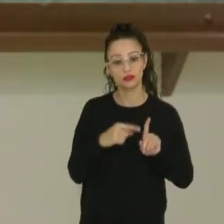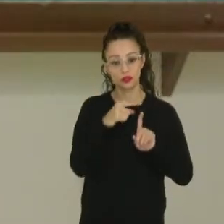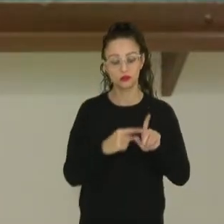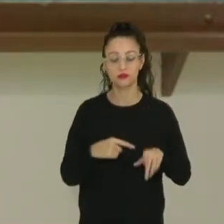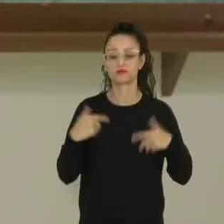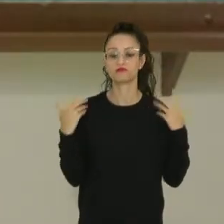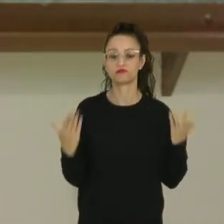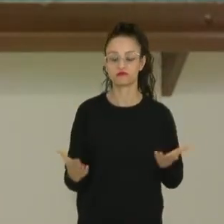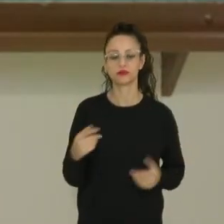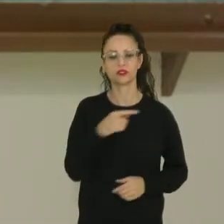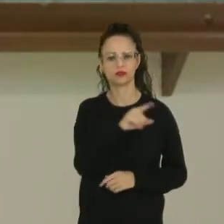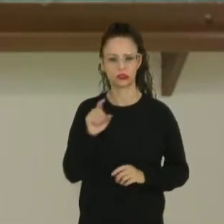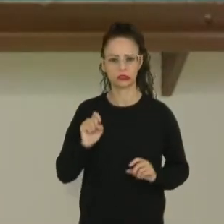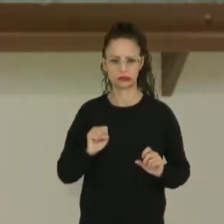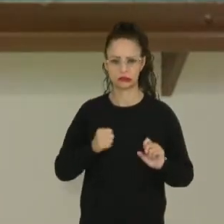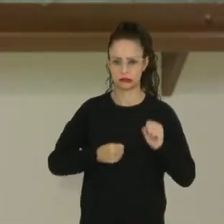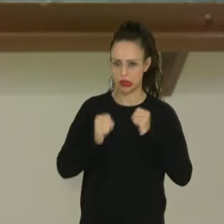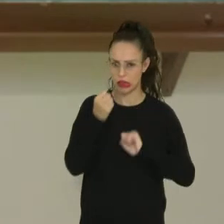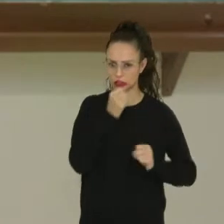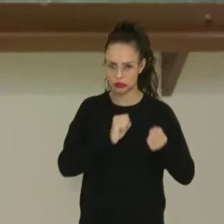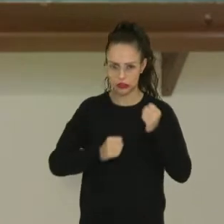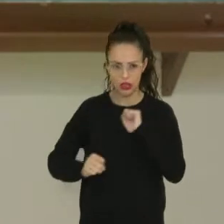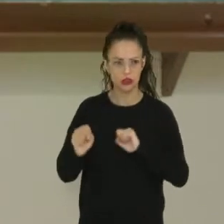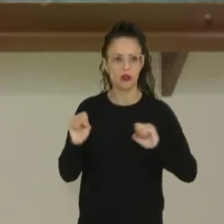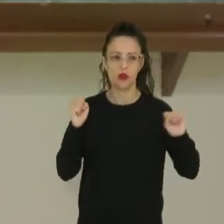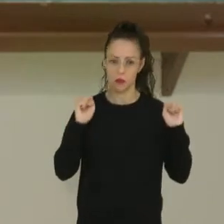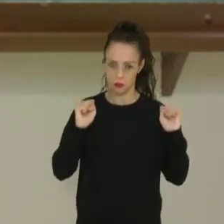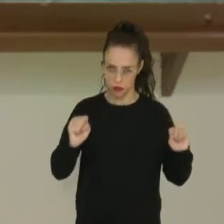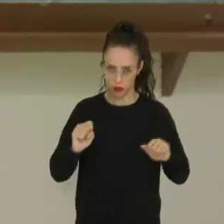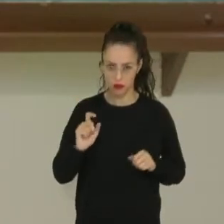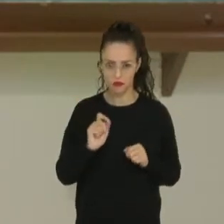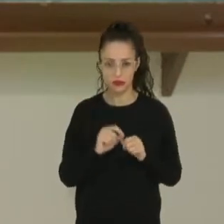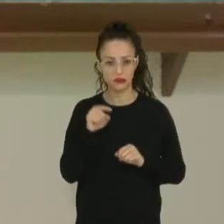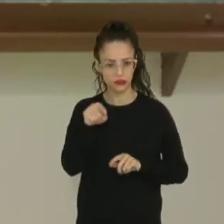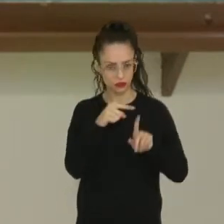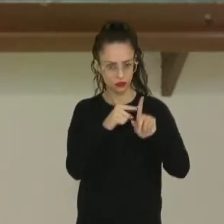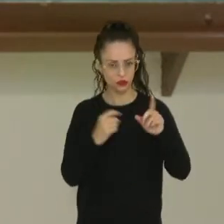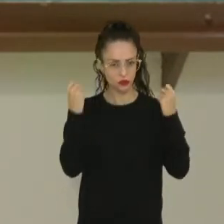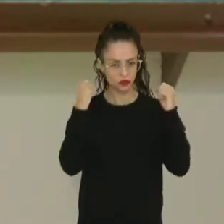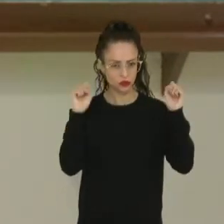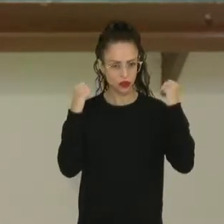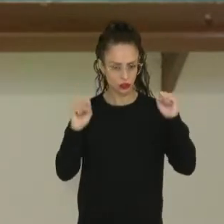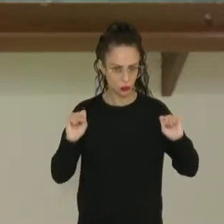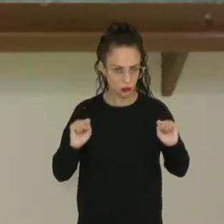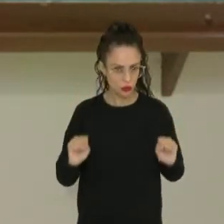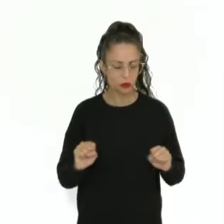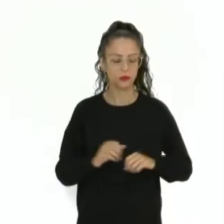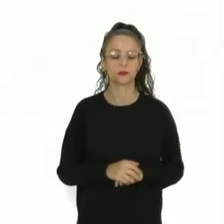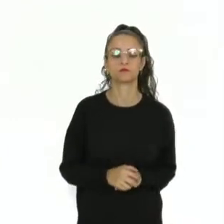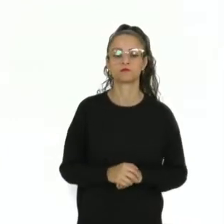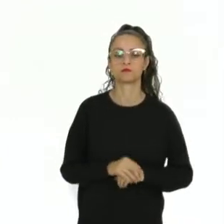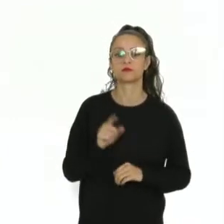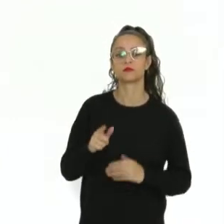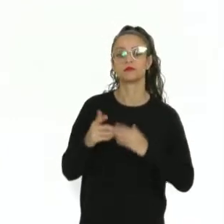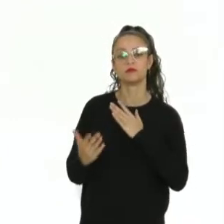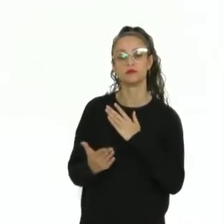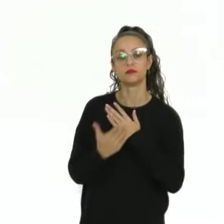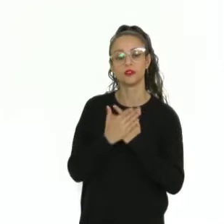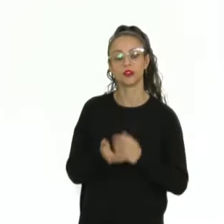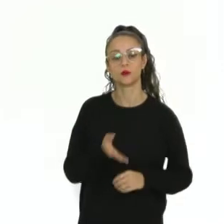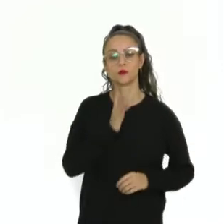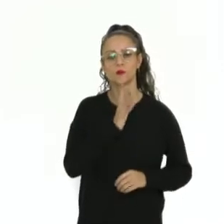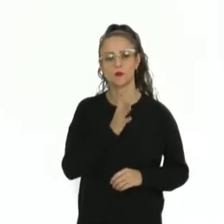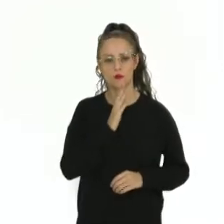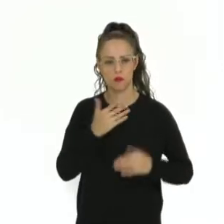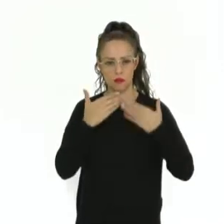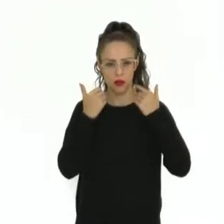E aí, quem é muito agitado pode fazer esse tipo de ginástica? Ela me auxilia a conhecer melhor o